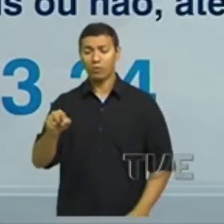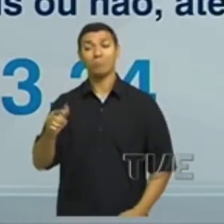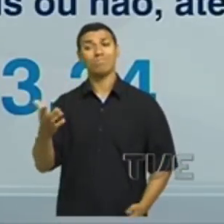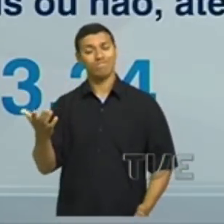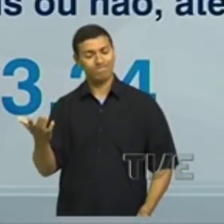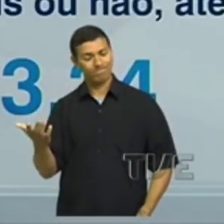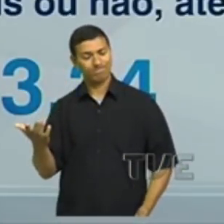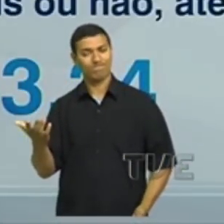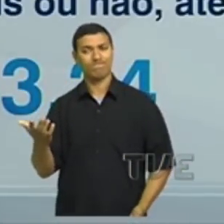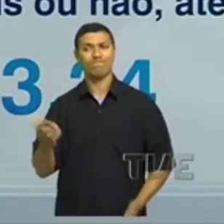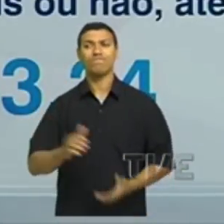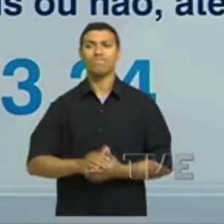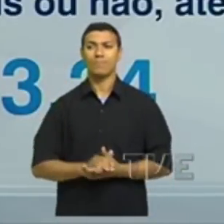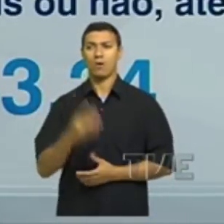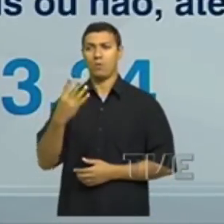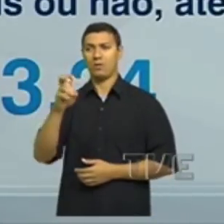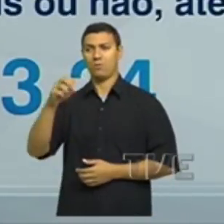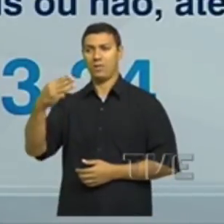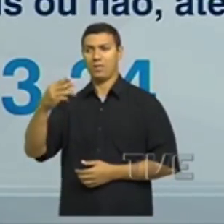R$